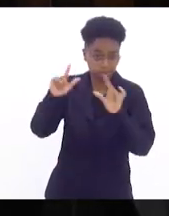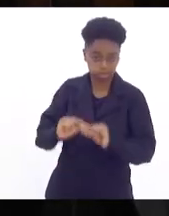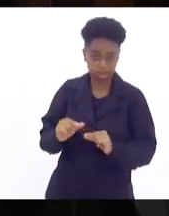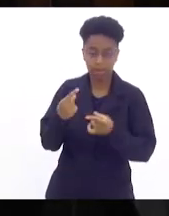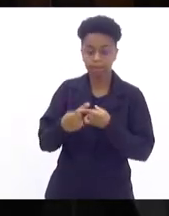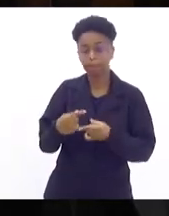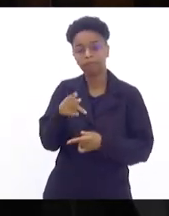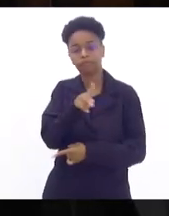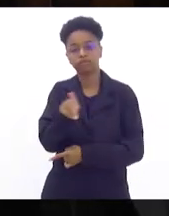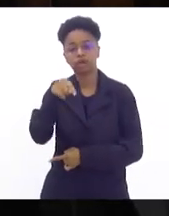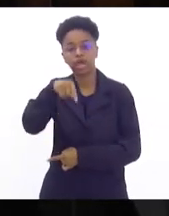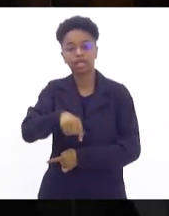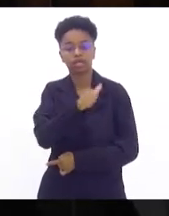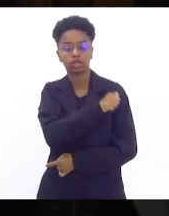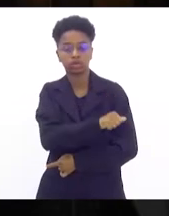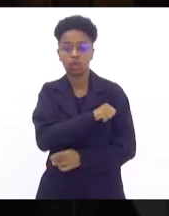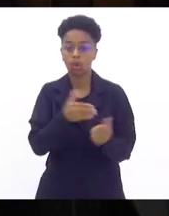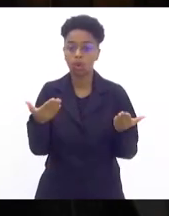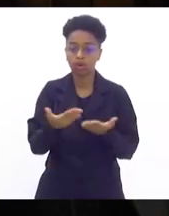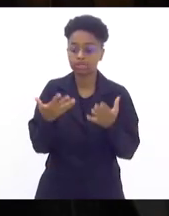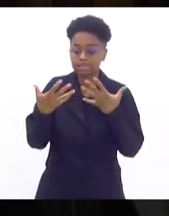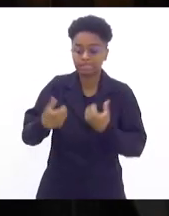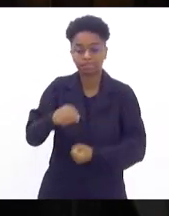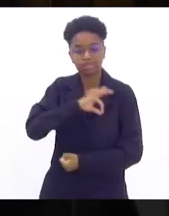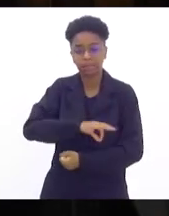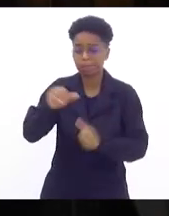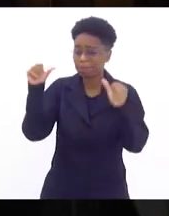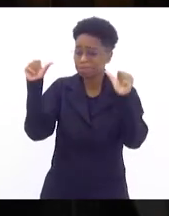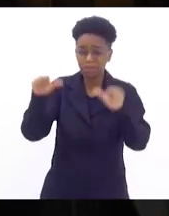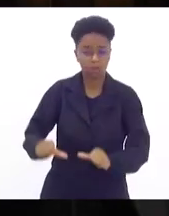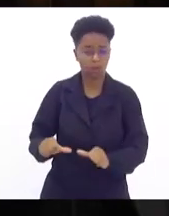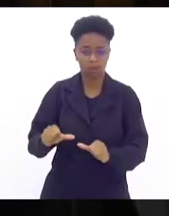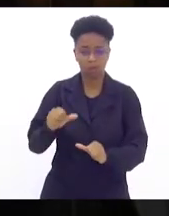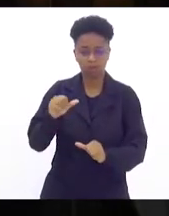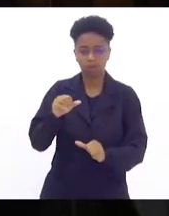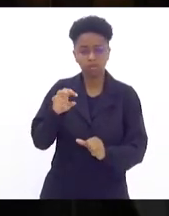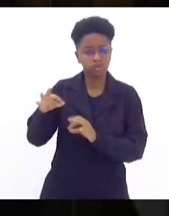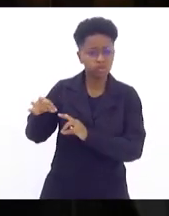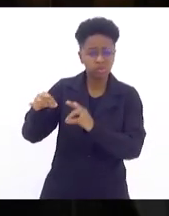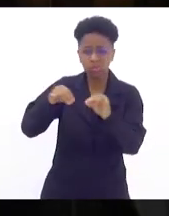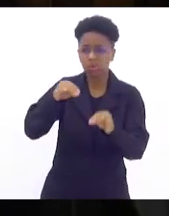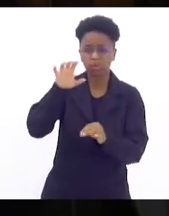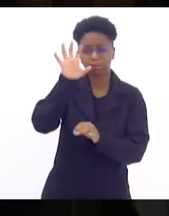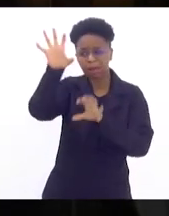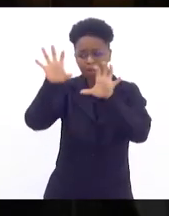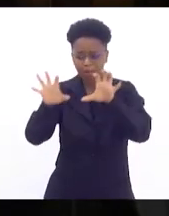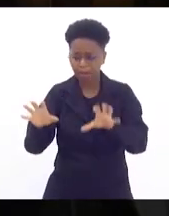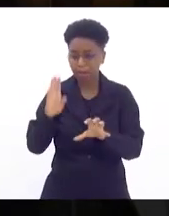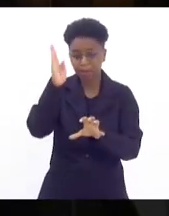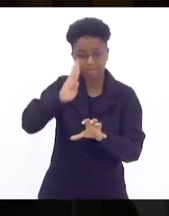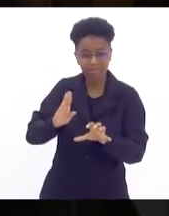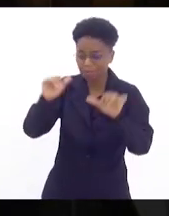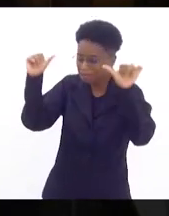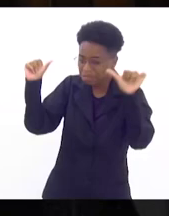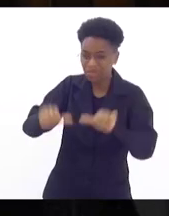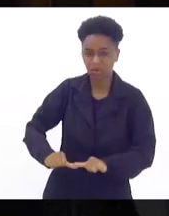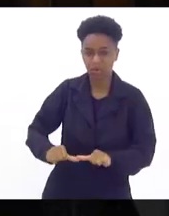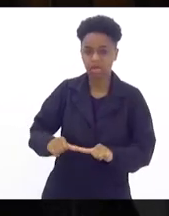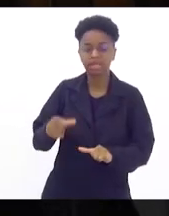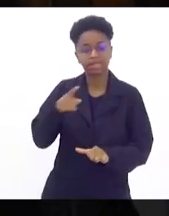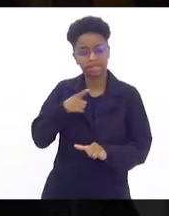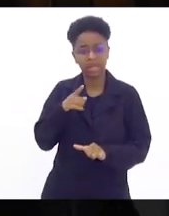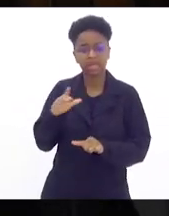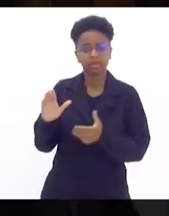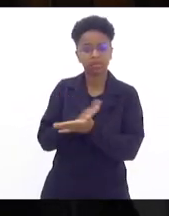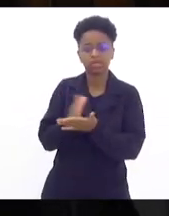Rio de Janeiro ganham hoje o pior salário entre todas as redes do Brasil Estados com economias muito